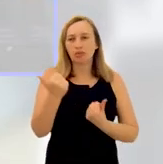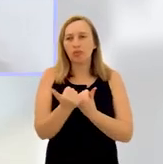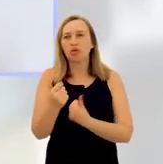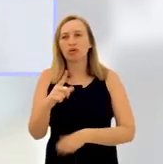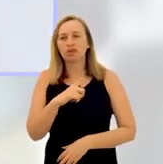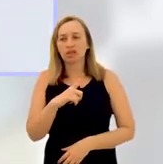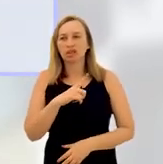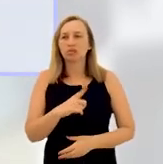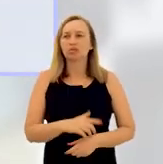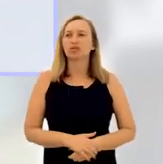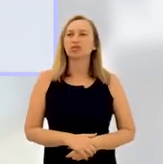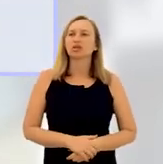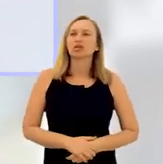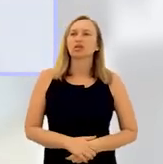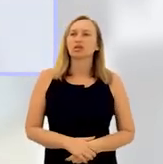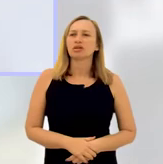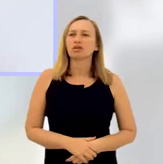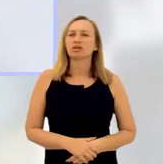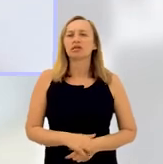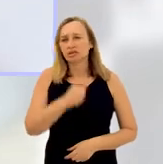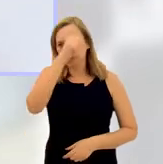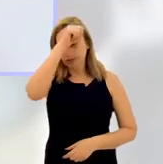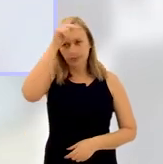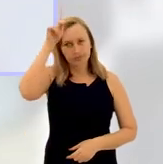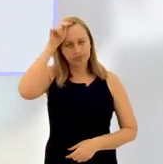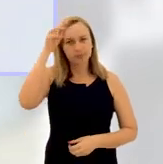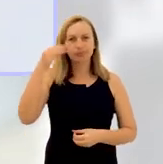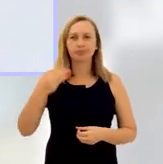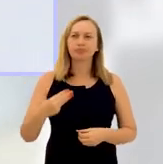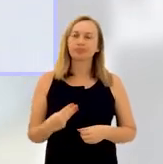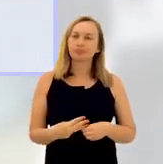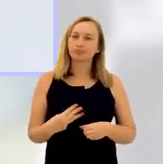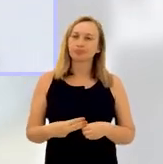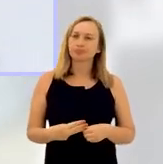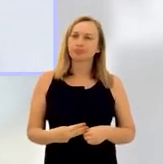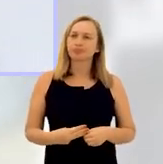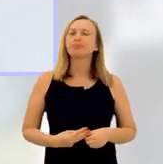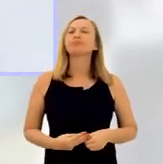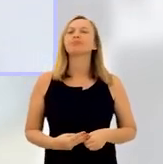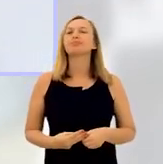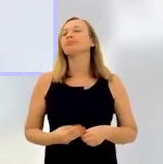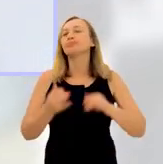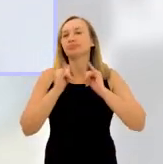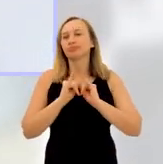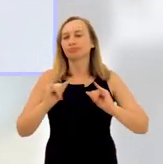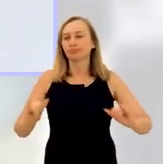gente conta com apoio, nós contamos com apoio, né, da Prefeitura Municipal,